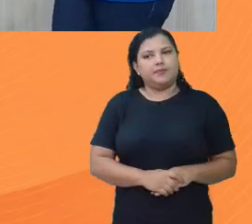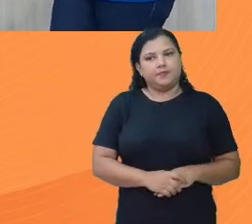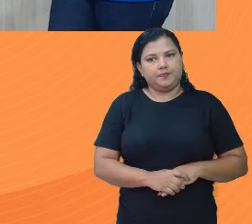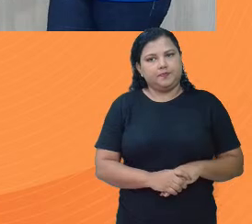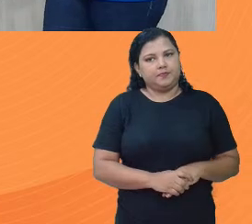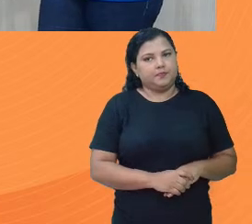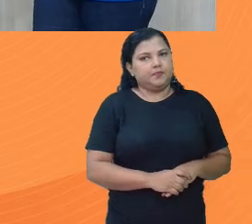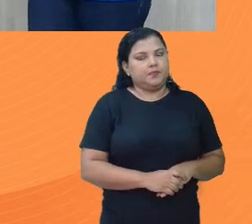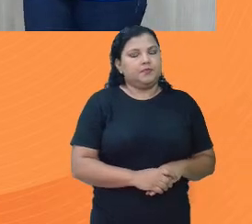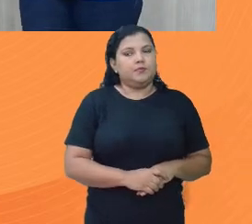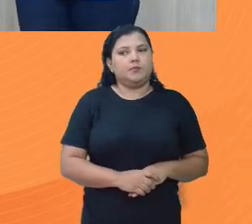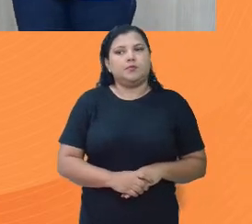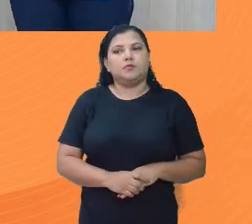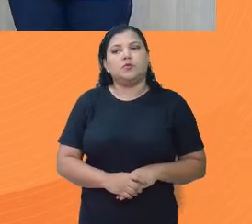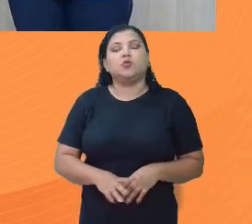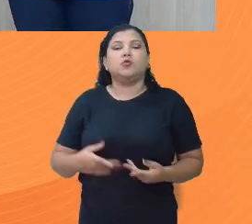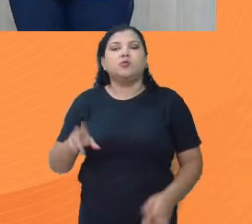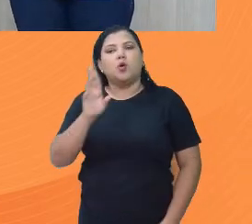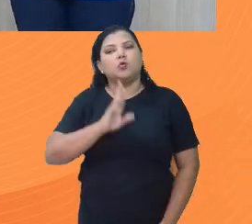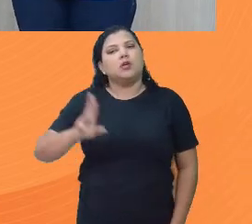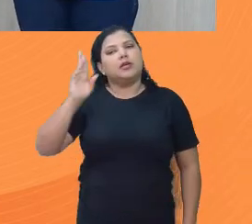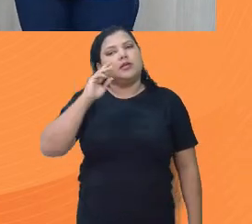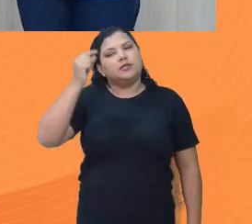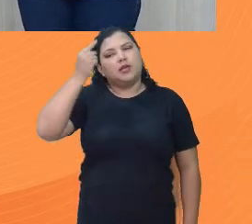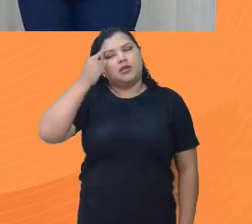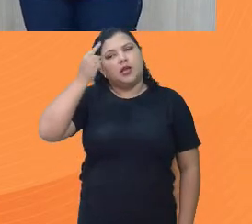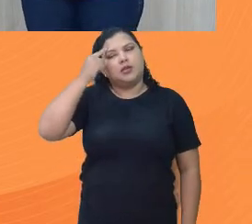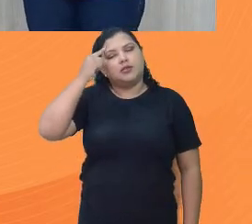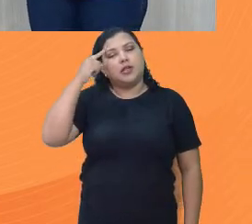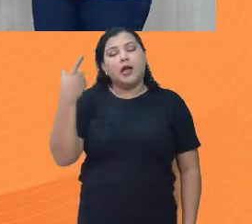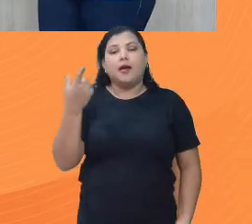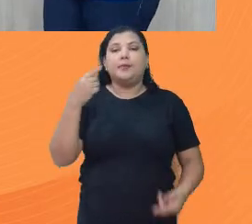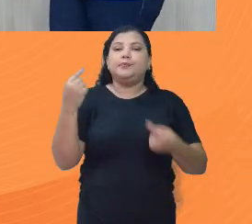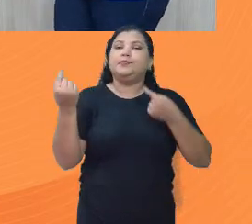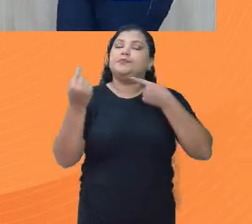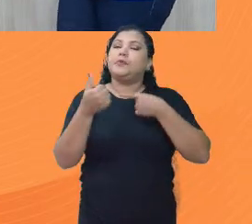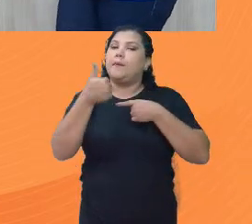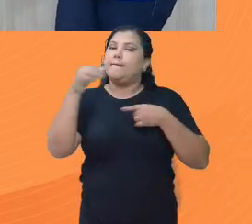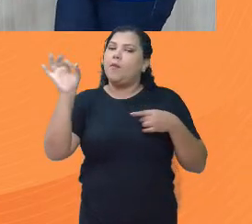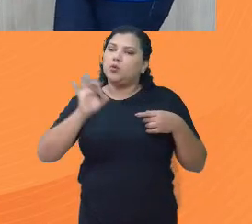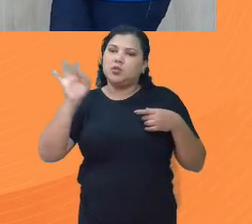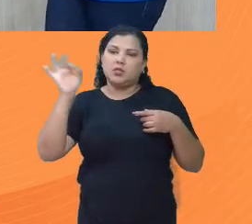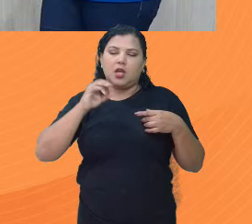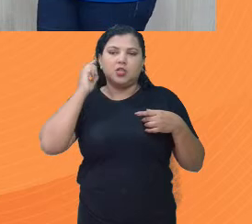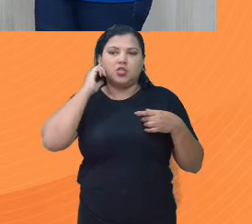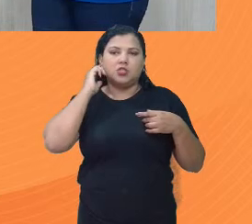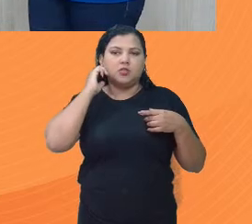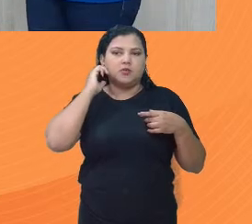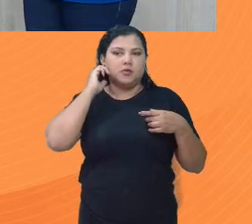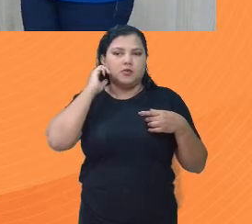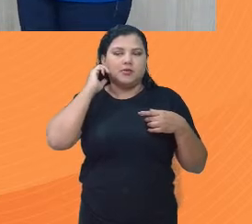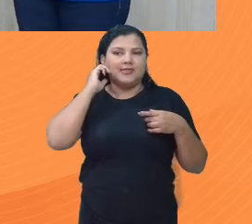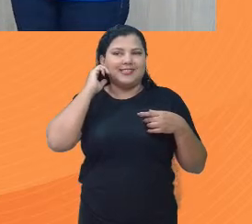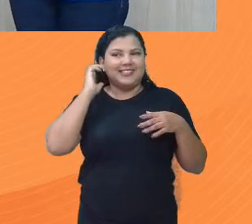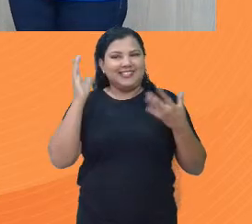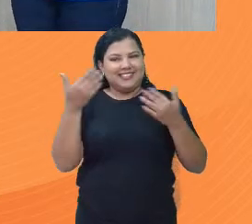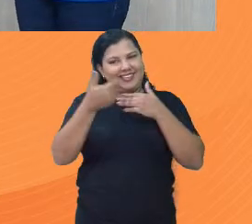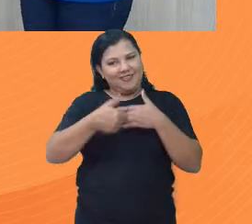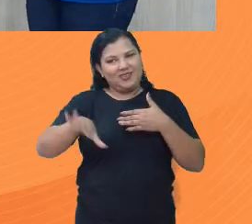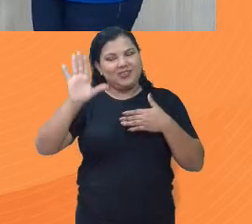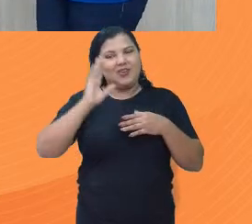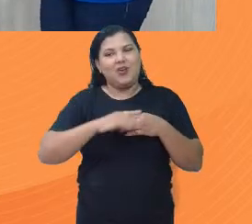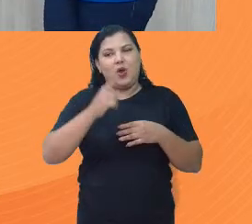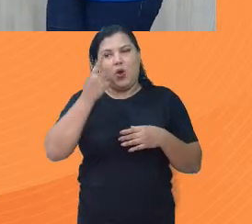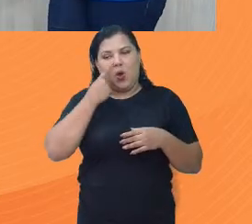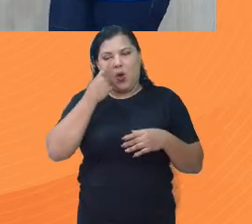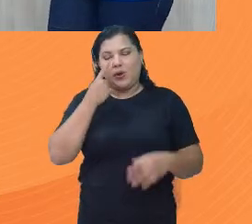aí, né? E como a gente está utilizando essa ideia da porcentagem, a gente vai fazer essa leitura representando, opa, já avançou mais,